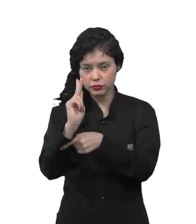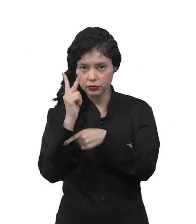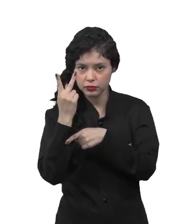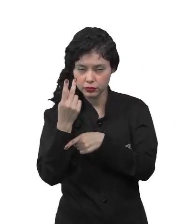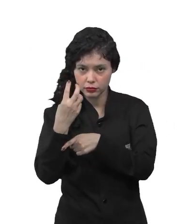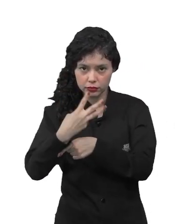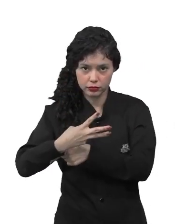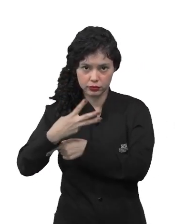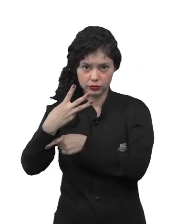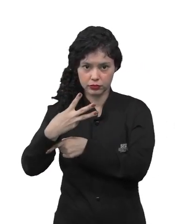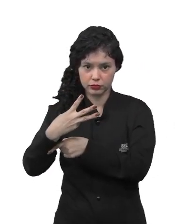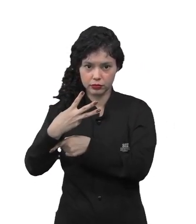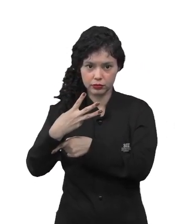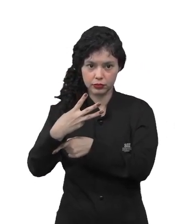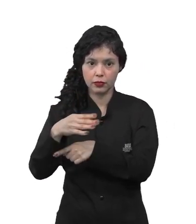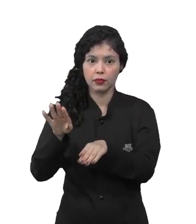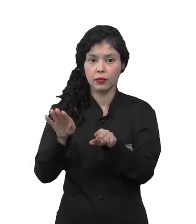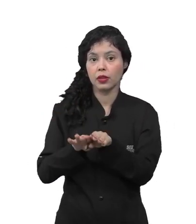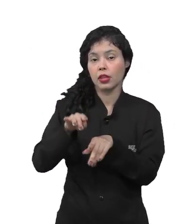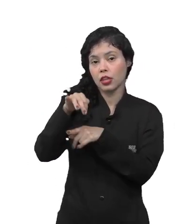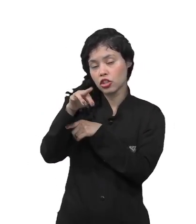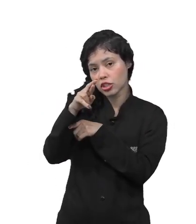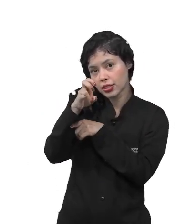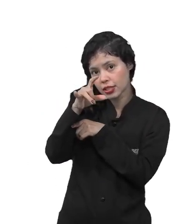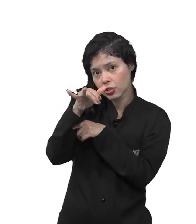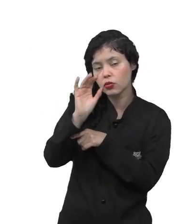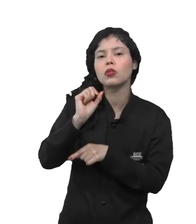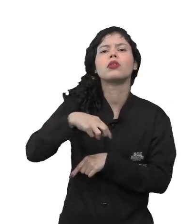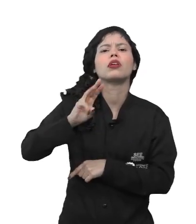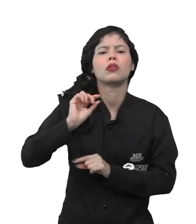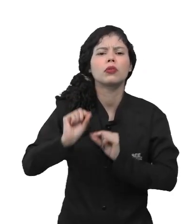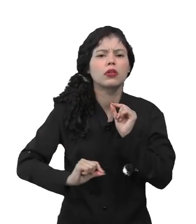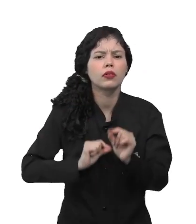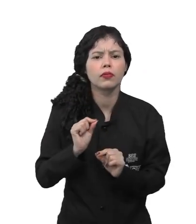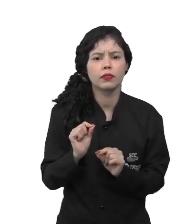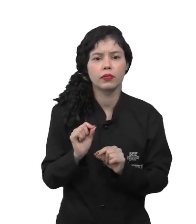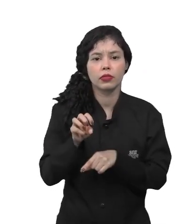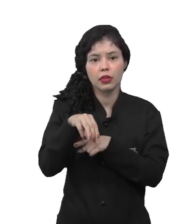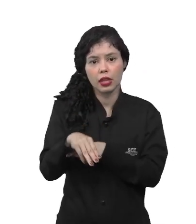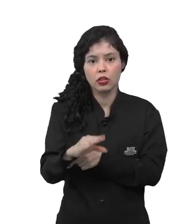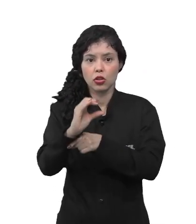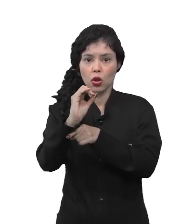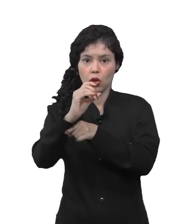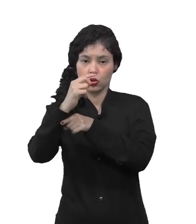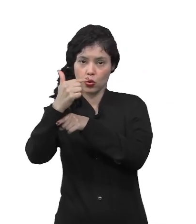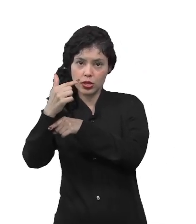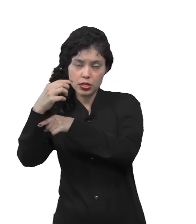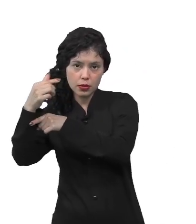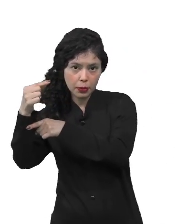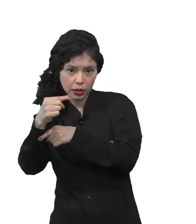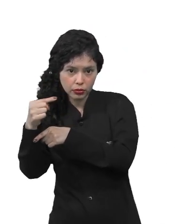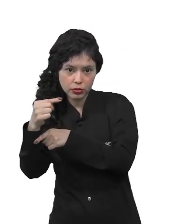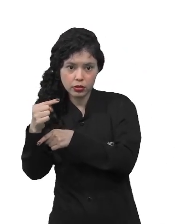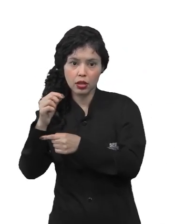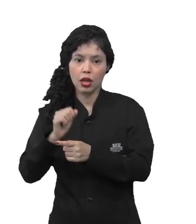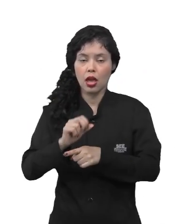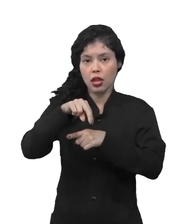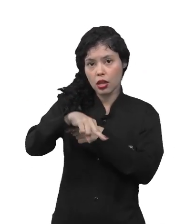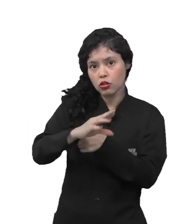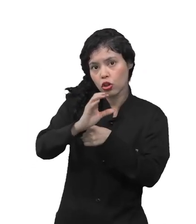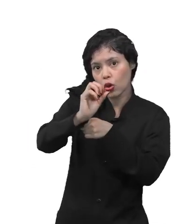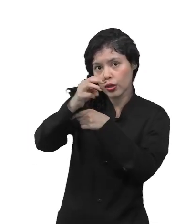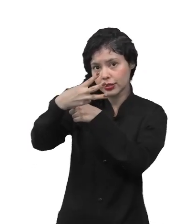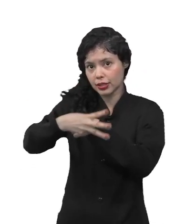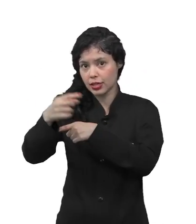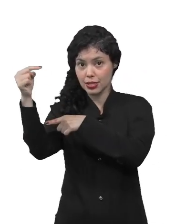NH3 em nitritos. Quem são esses nitritos? NO2- e NO3-.